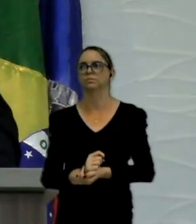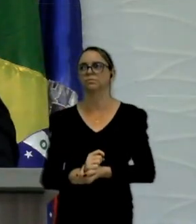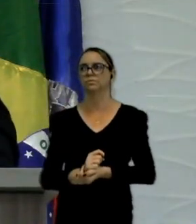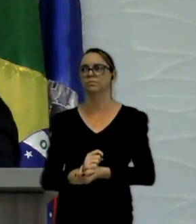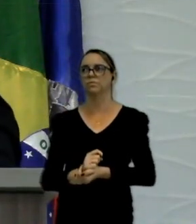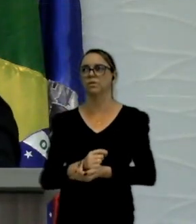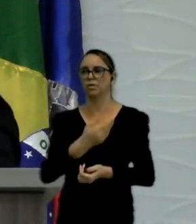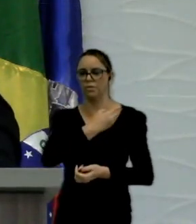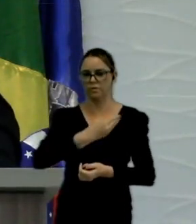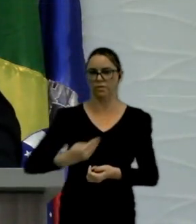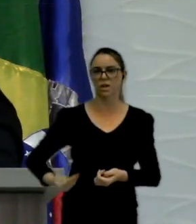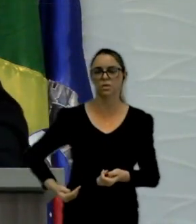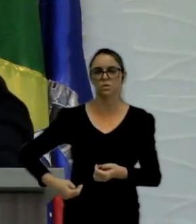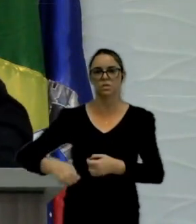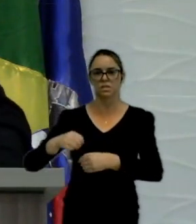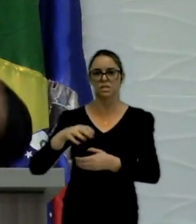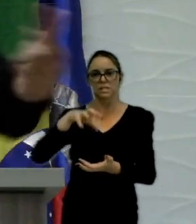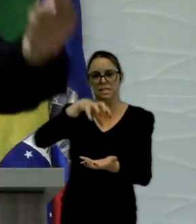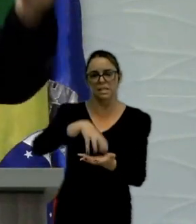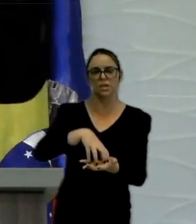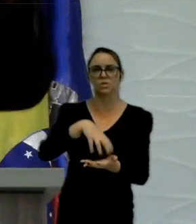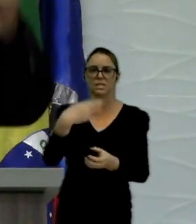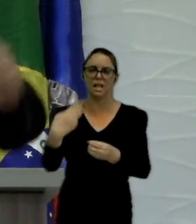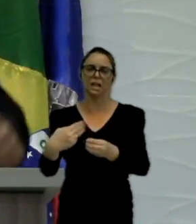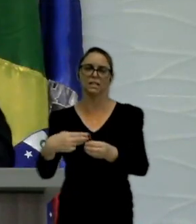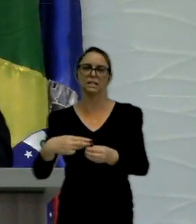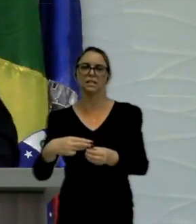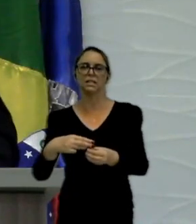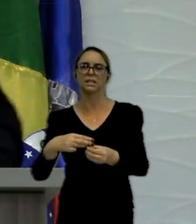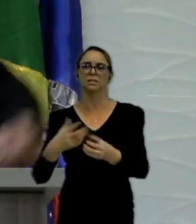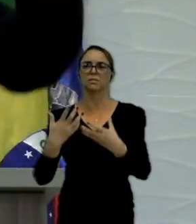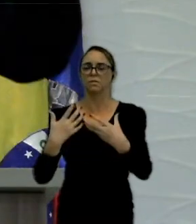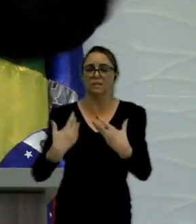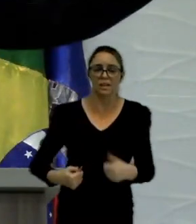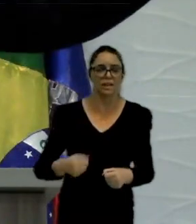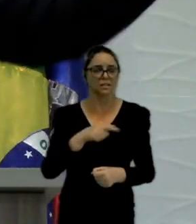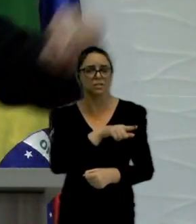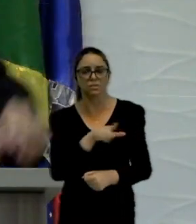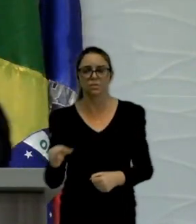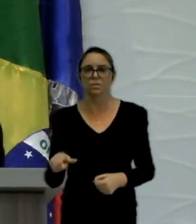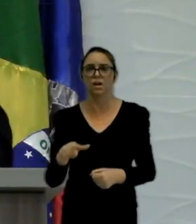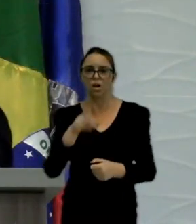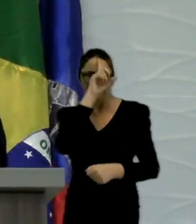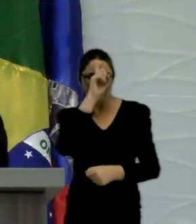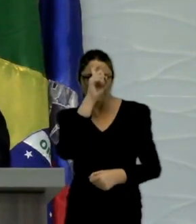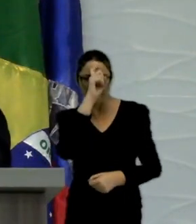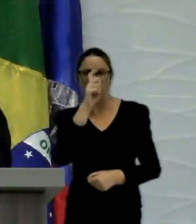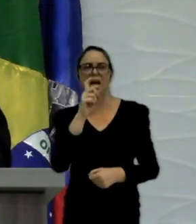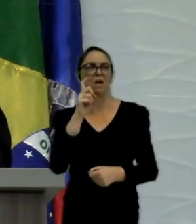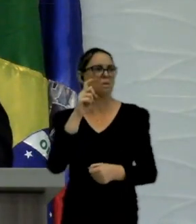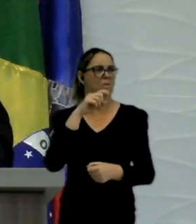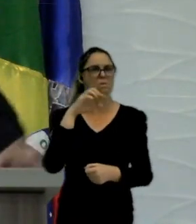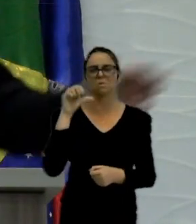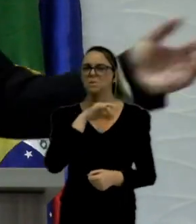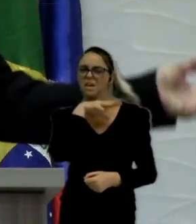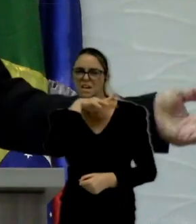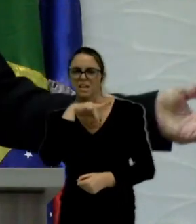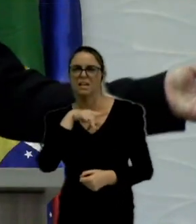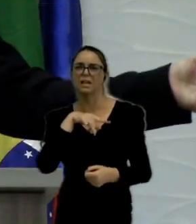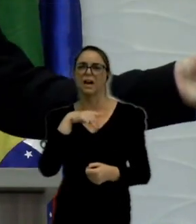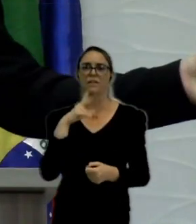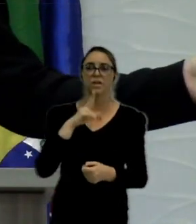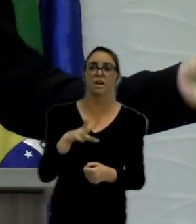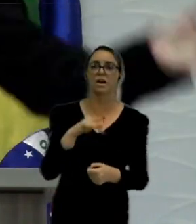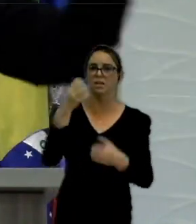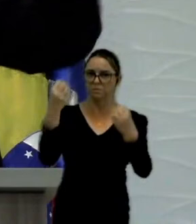de centro de cidade, um governo que não atende a população da zona rural, um governo que o hospital aí funciona mal. Aí diz que tem médico